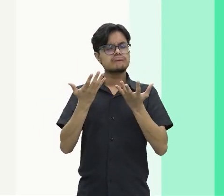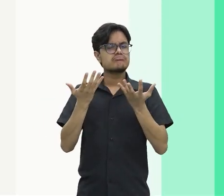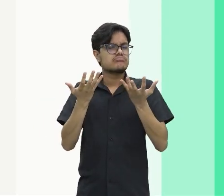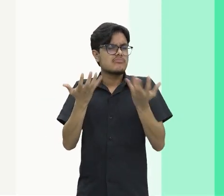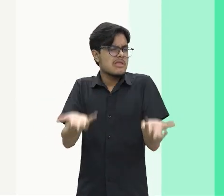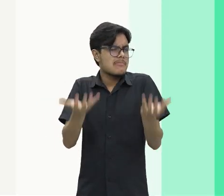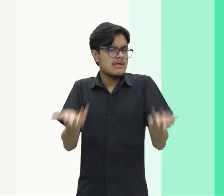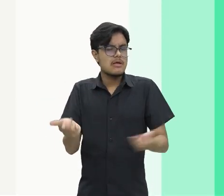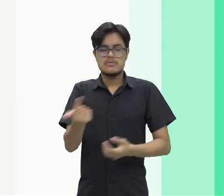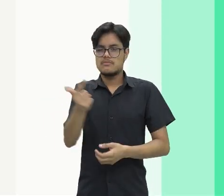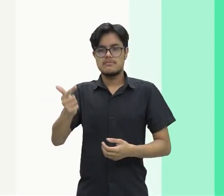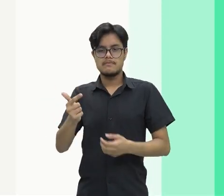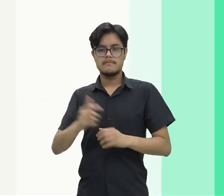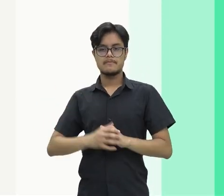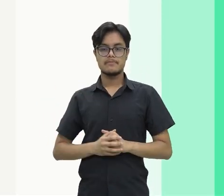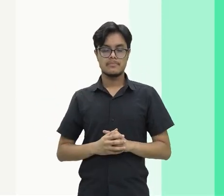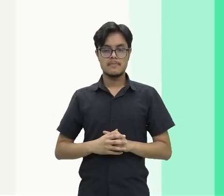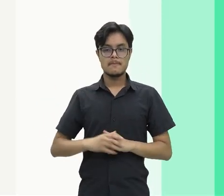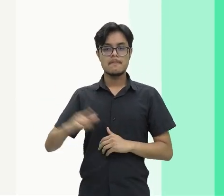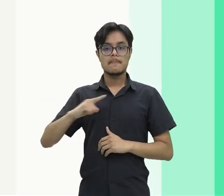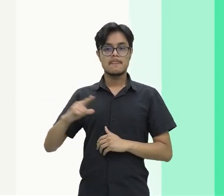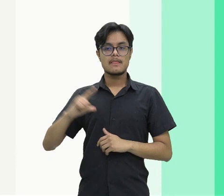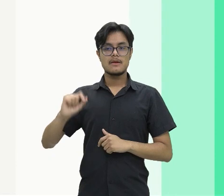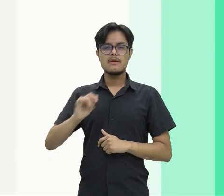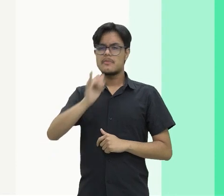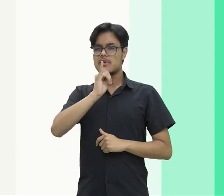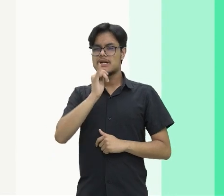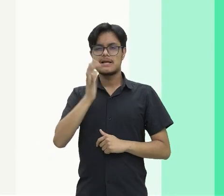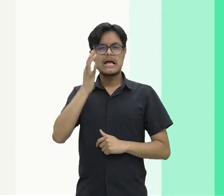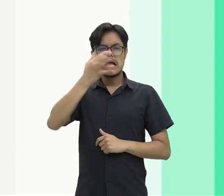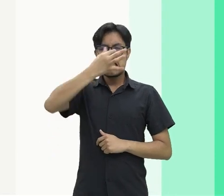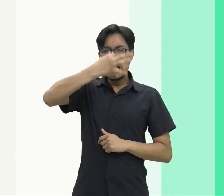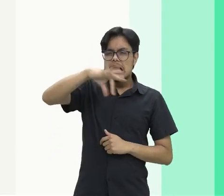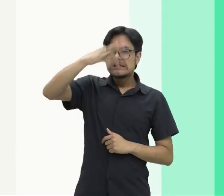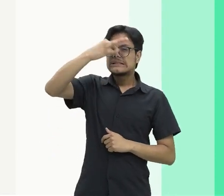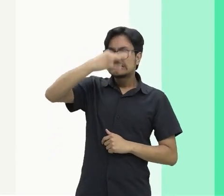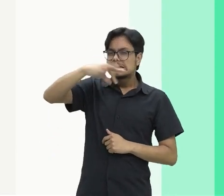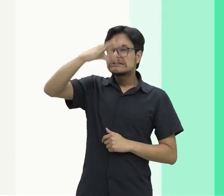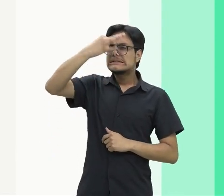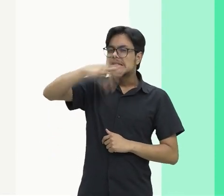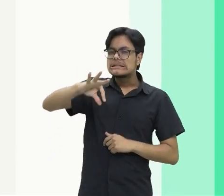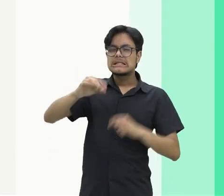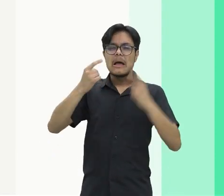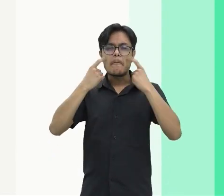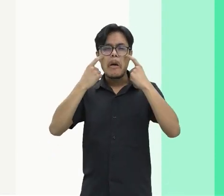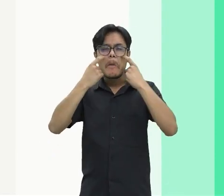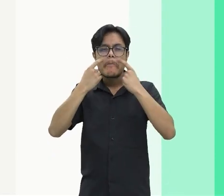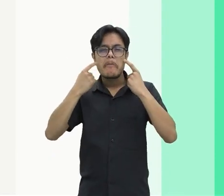algumas pessoas terem aquela famosa sinusite, né? Que é quando esses furinhos dos ossos eles ficam ali